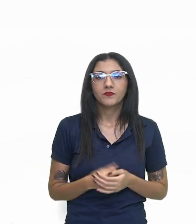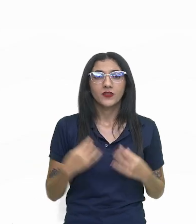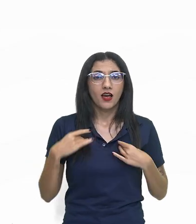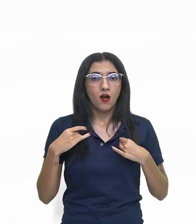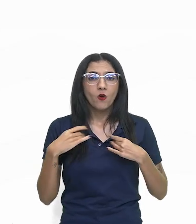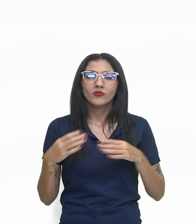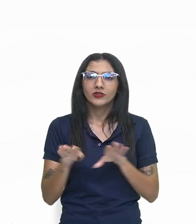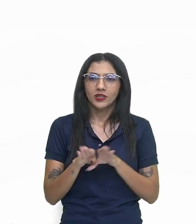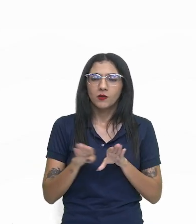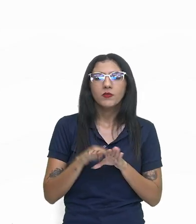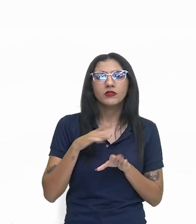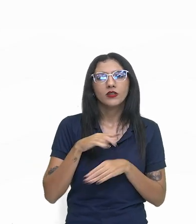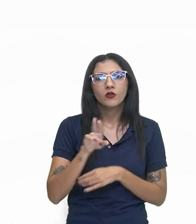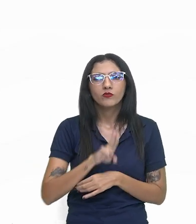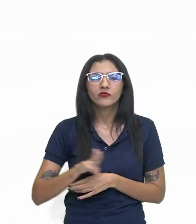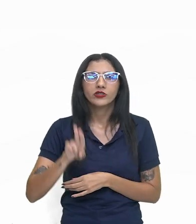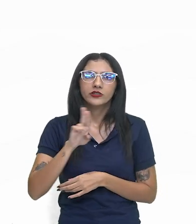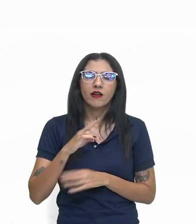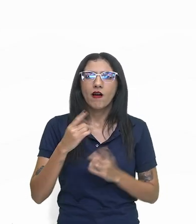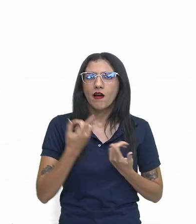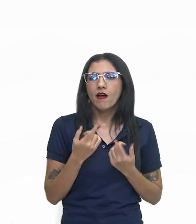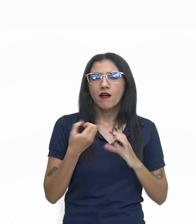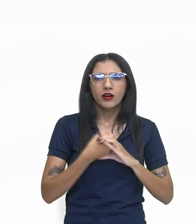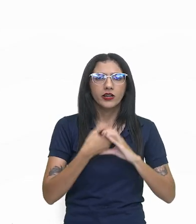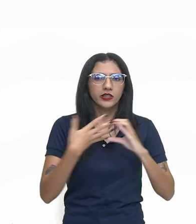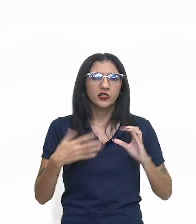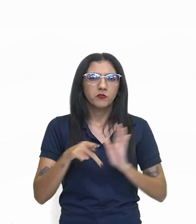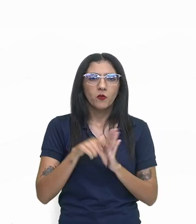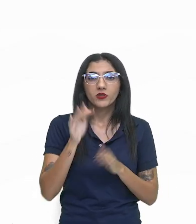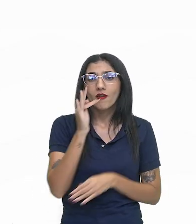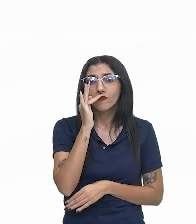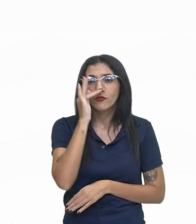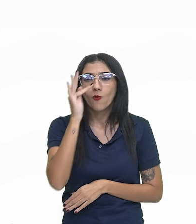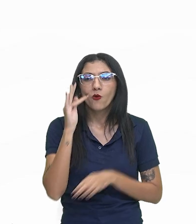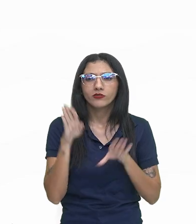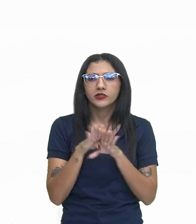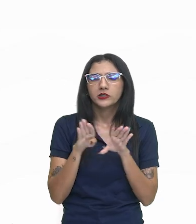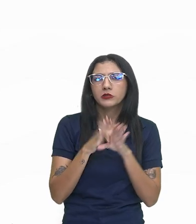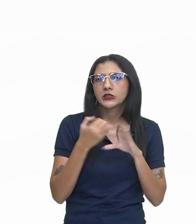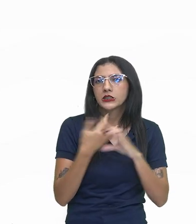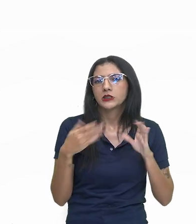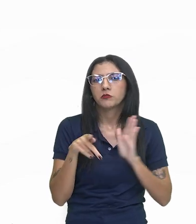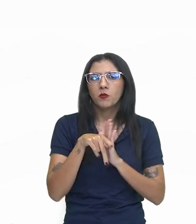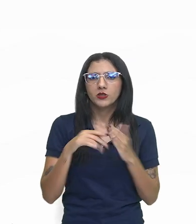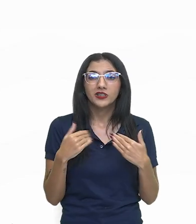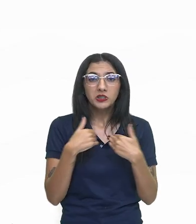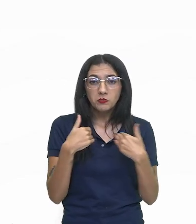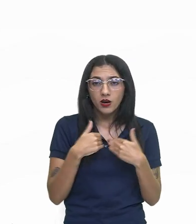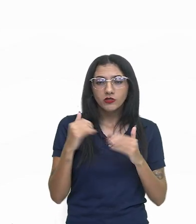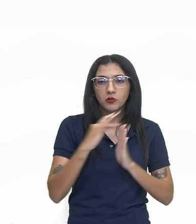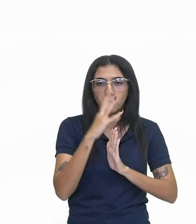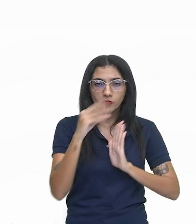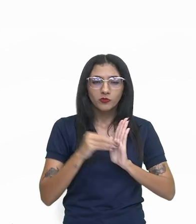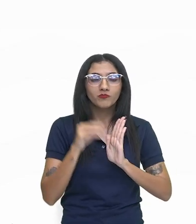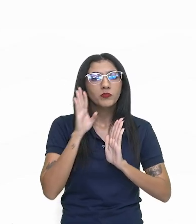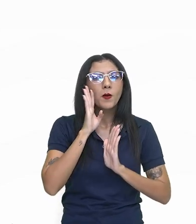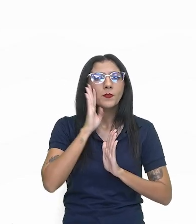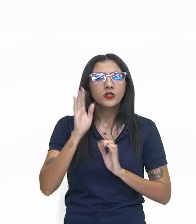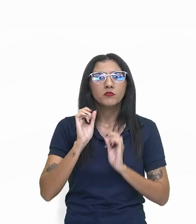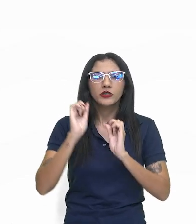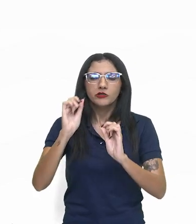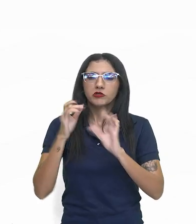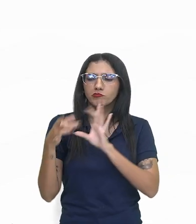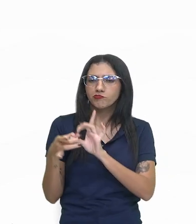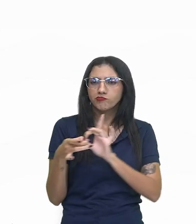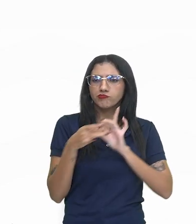muitas vezes incluem motivos da flora e fauna amazônica, ressaltando a conexão